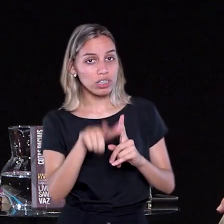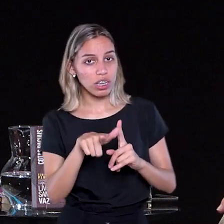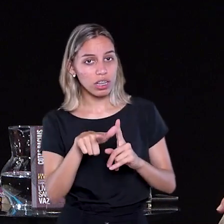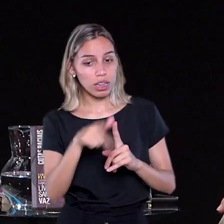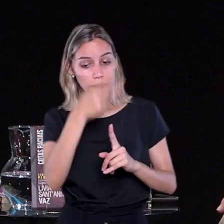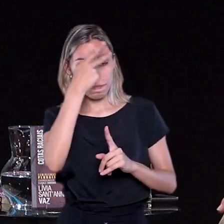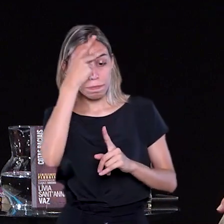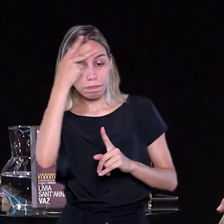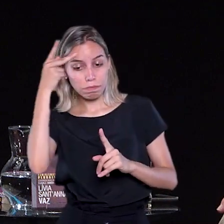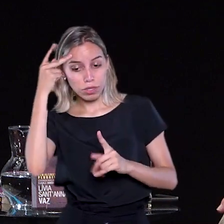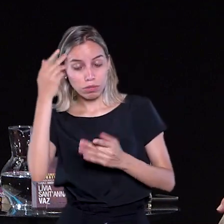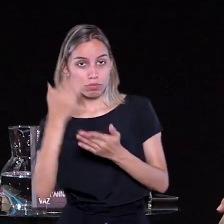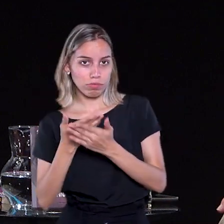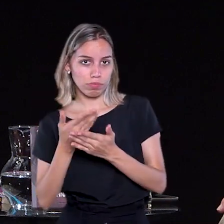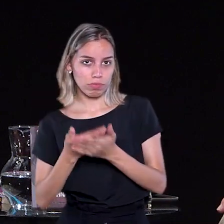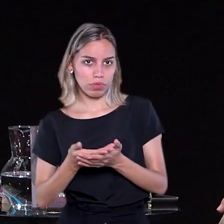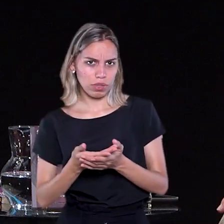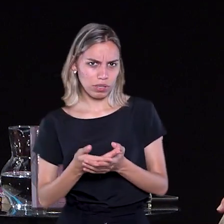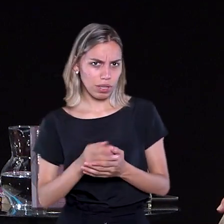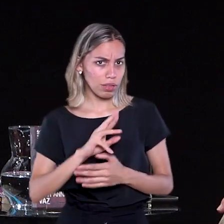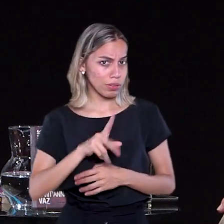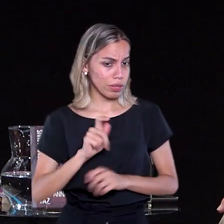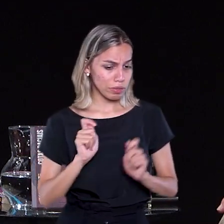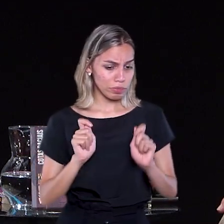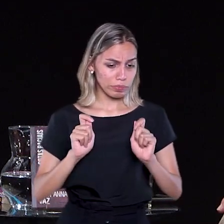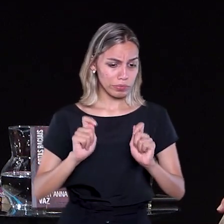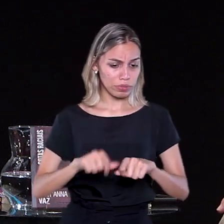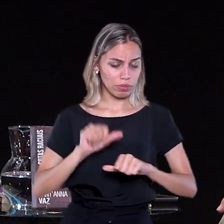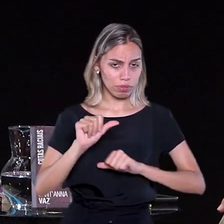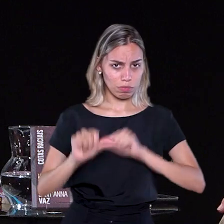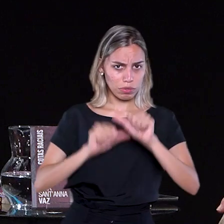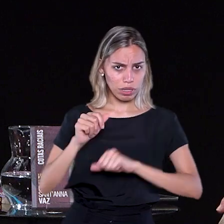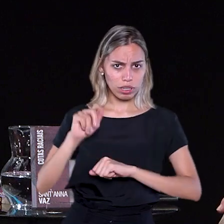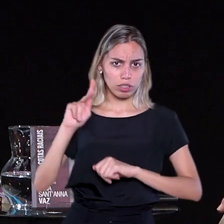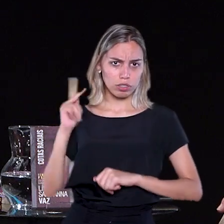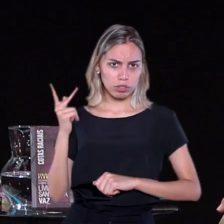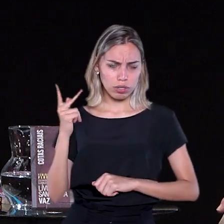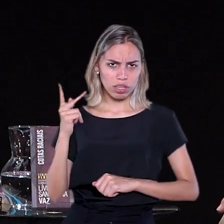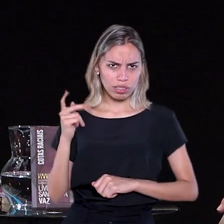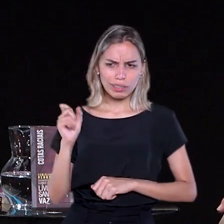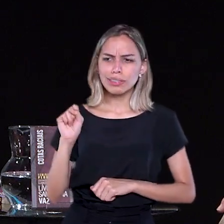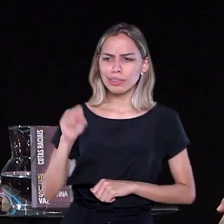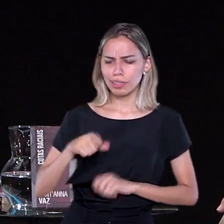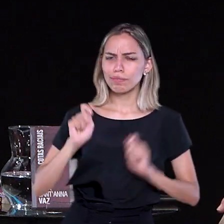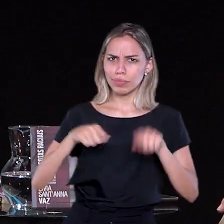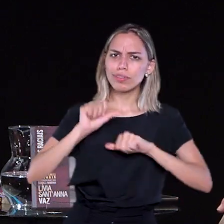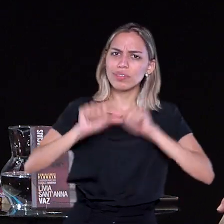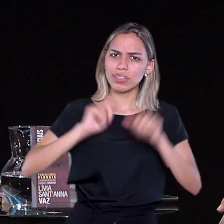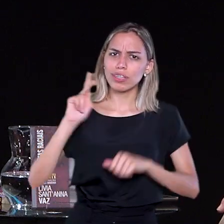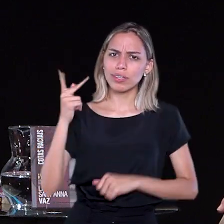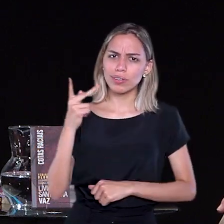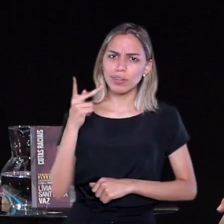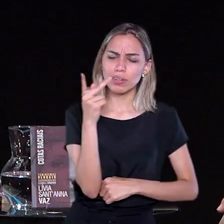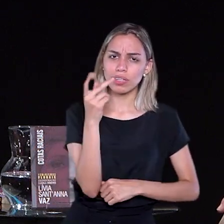me perguntam assim, mas não é possível mudar a história, é possível mudar a história recontando a história. É isso que Tom